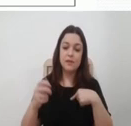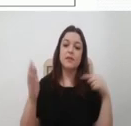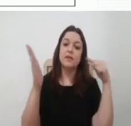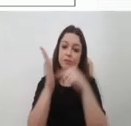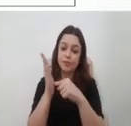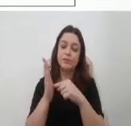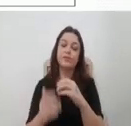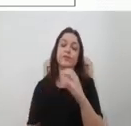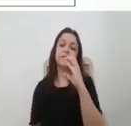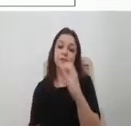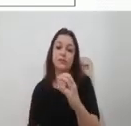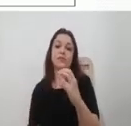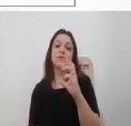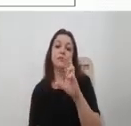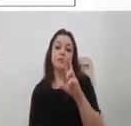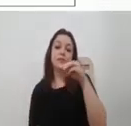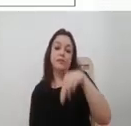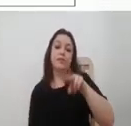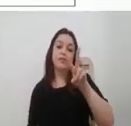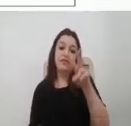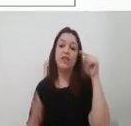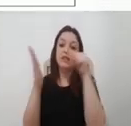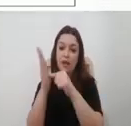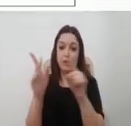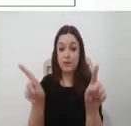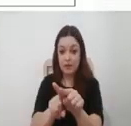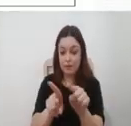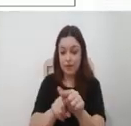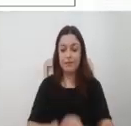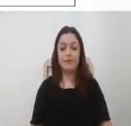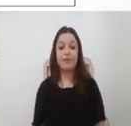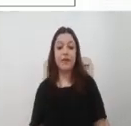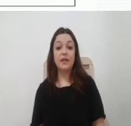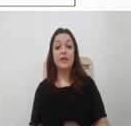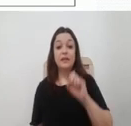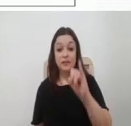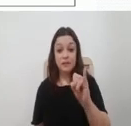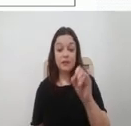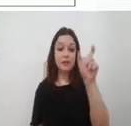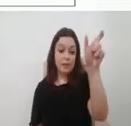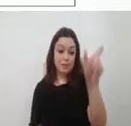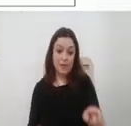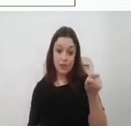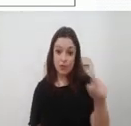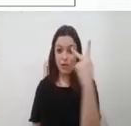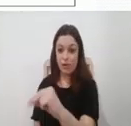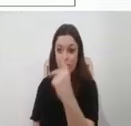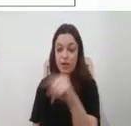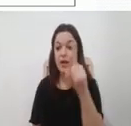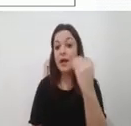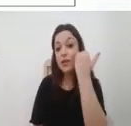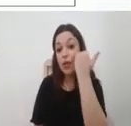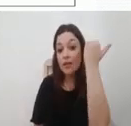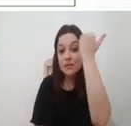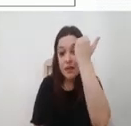essa notificação, essa denúncia ao Conselho Regional de Medicina Veterinária. Caso o praticante tenha sido